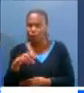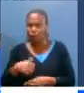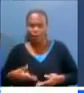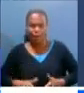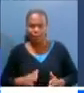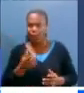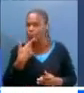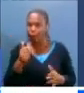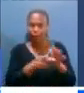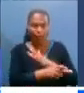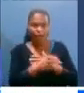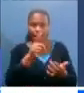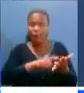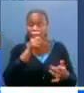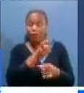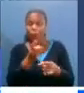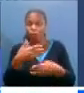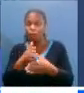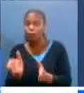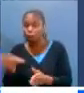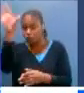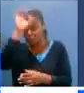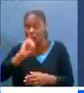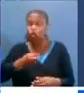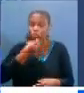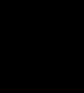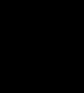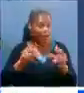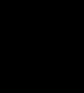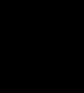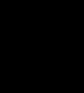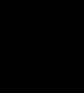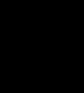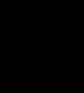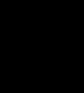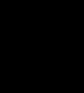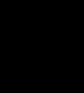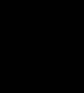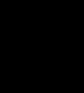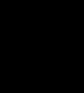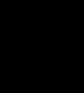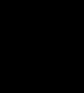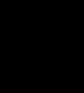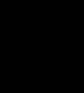Estados Unidos. E o Departamento de Estado explica que ninguém pode entrar nos